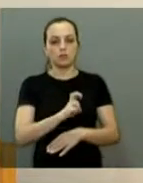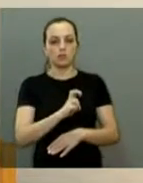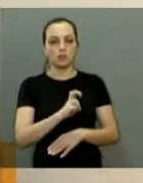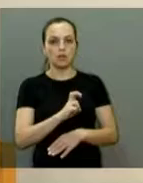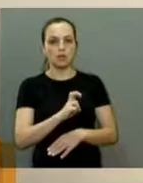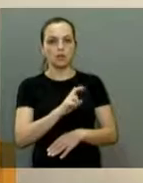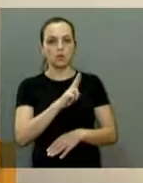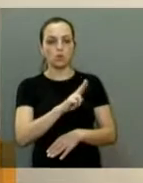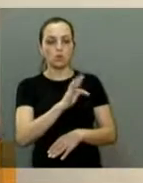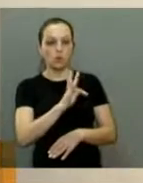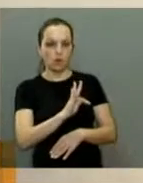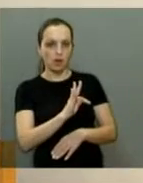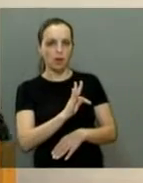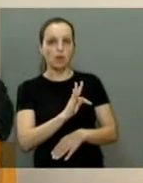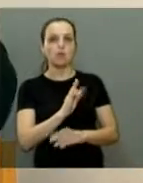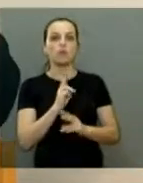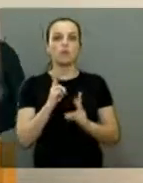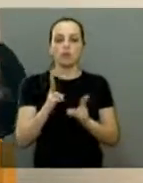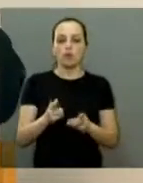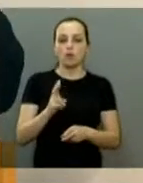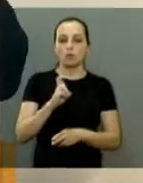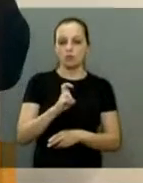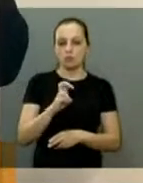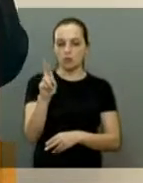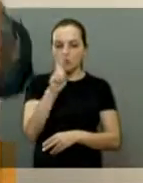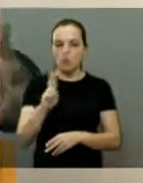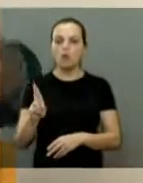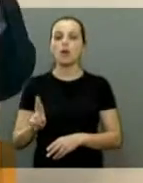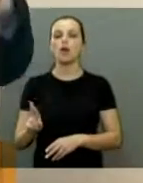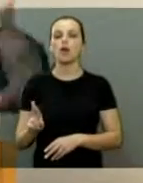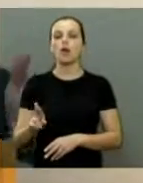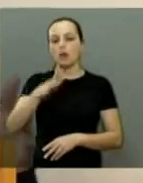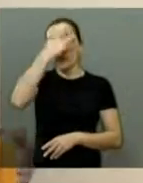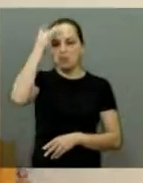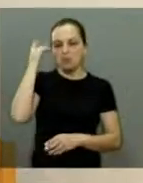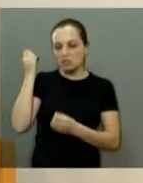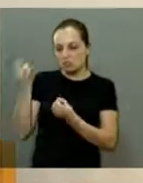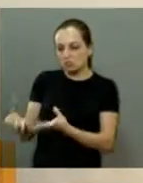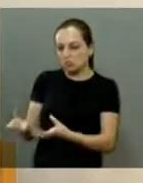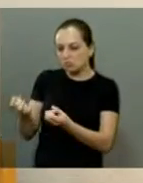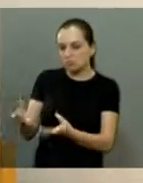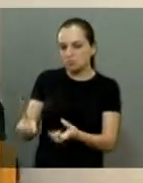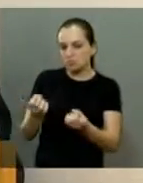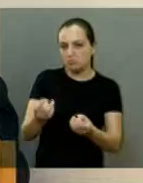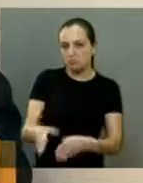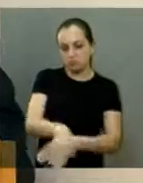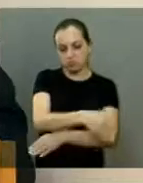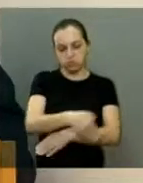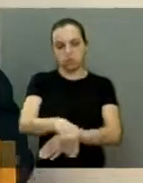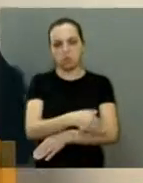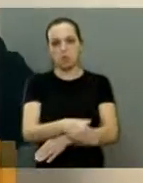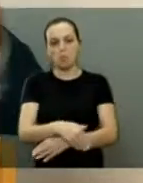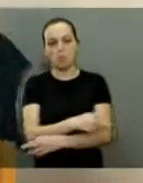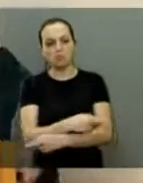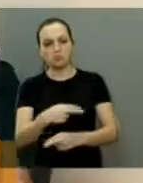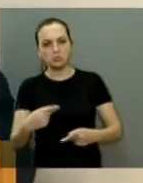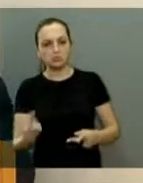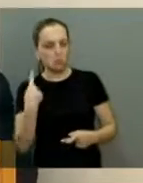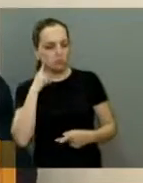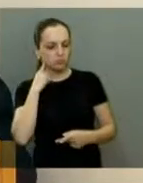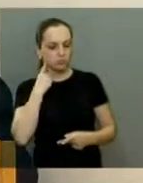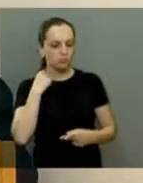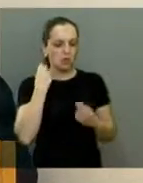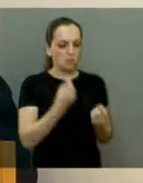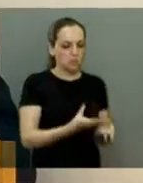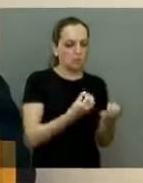qualquer cidadão que joga lixo na rua papel papel de balas chicletes latas núcleo o cara do que a pessoa no